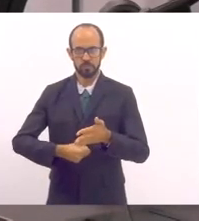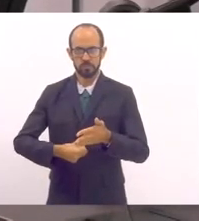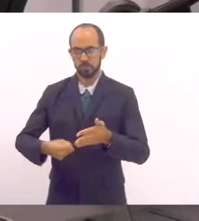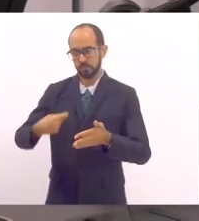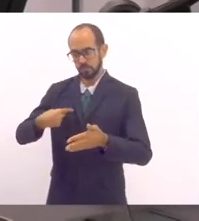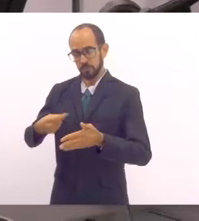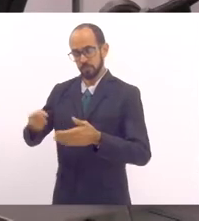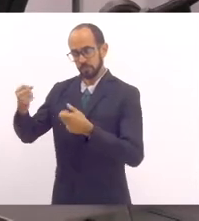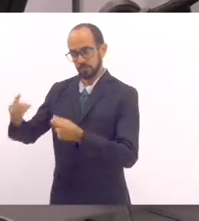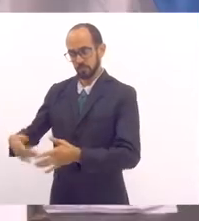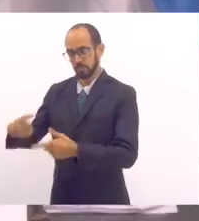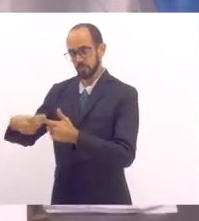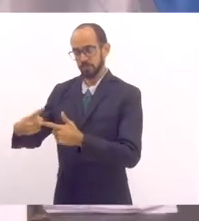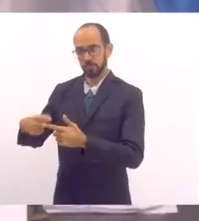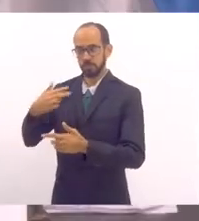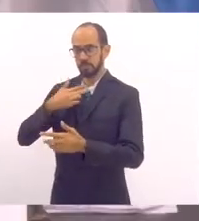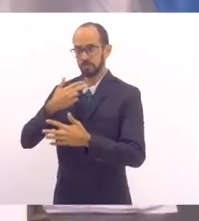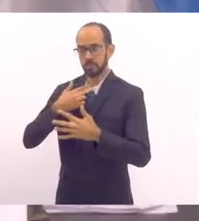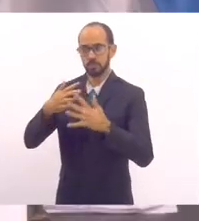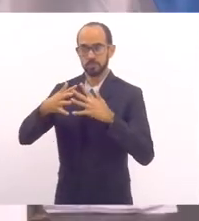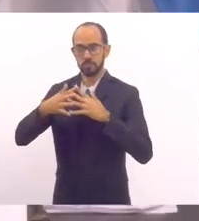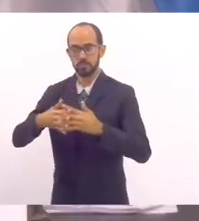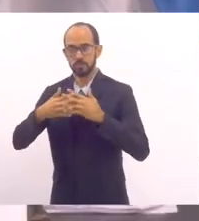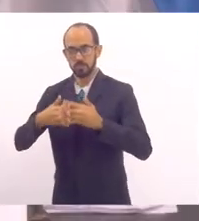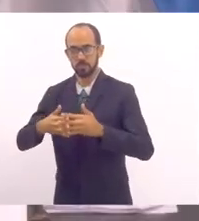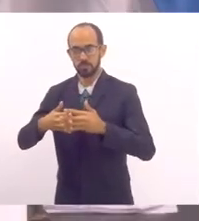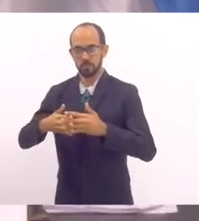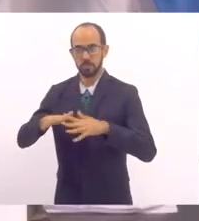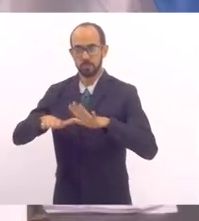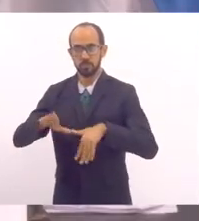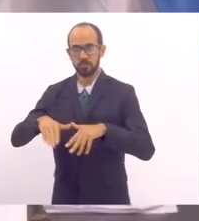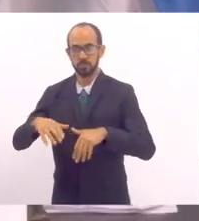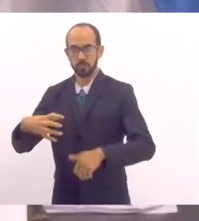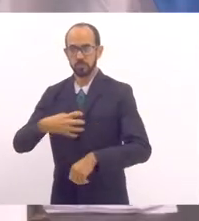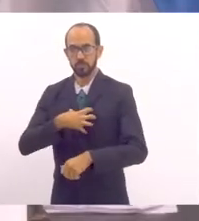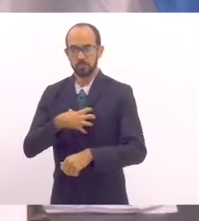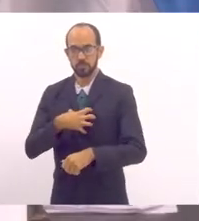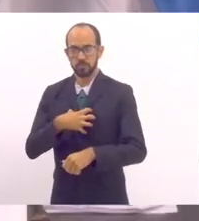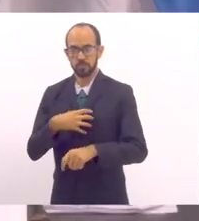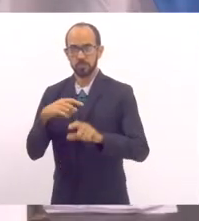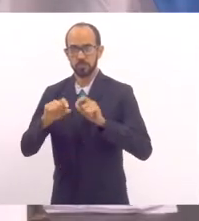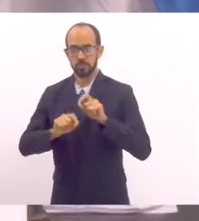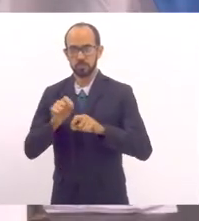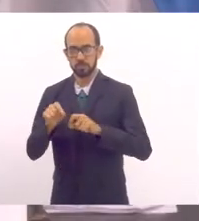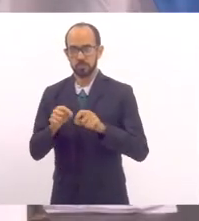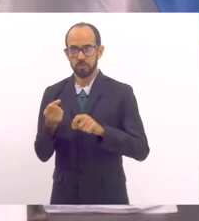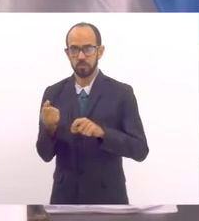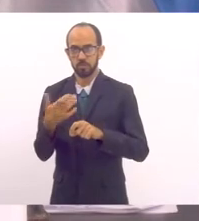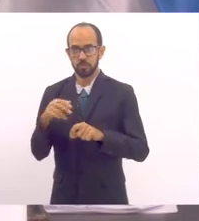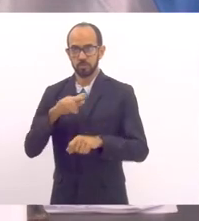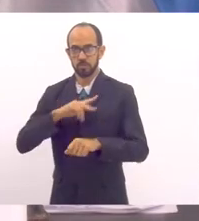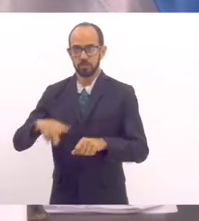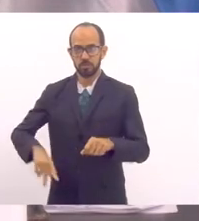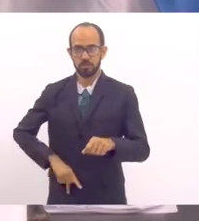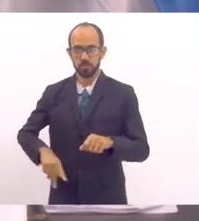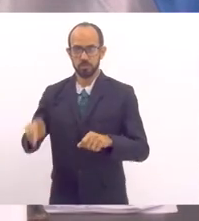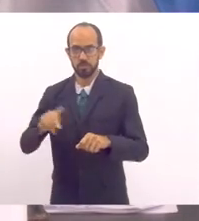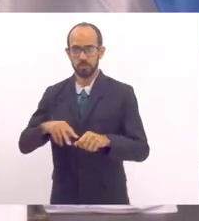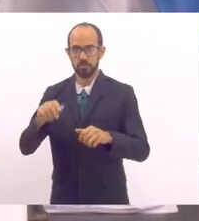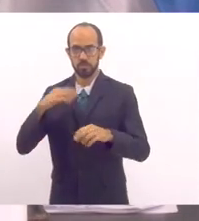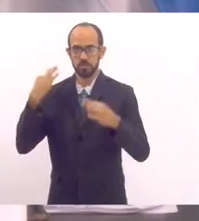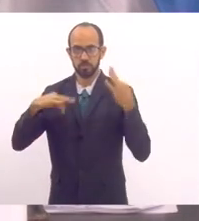ser confundido. Porque, às vezes, eu tenho sinceras sensações que, quando eu estou presidindo a Comissão de Turismo